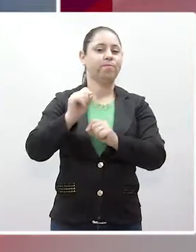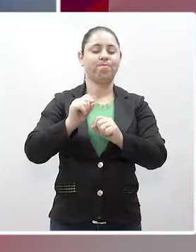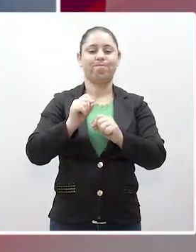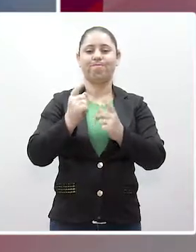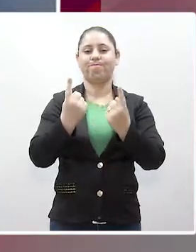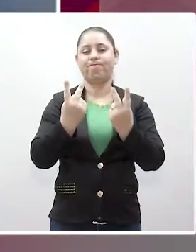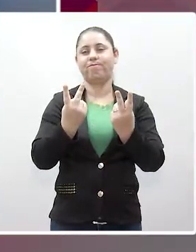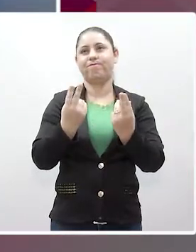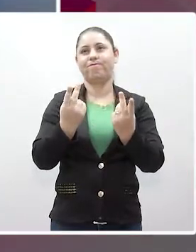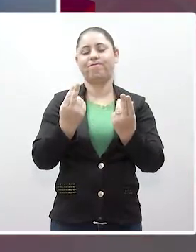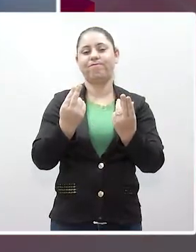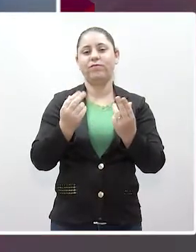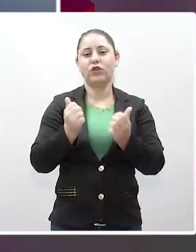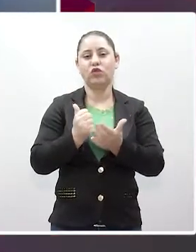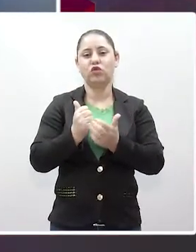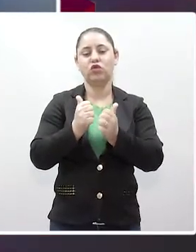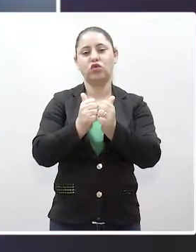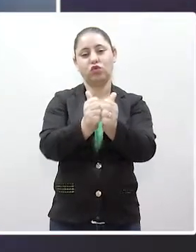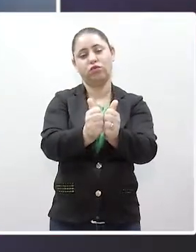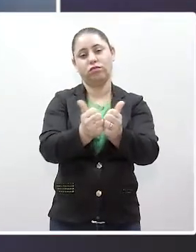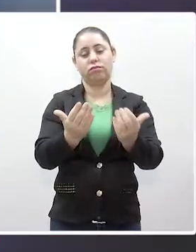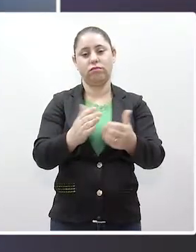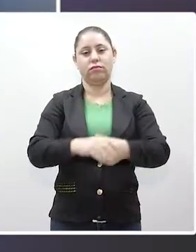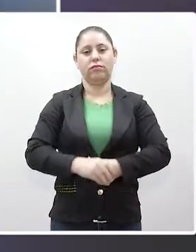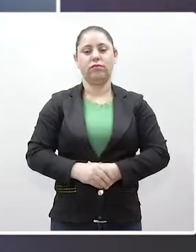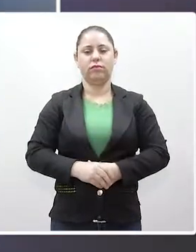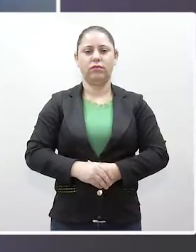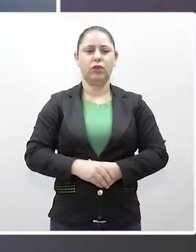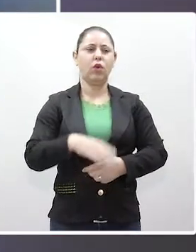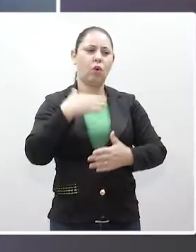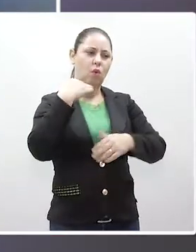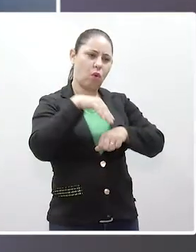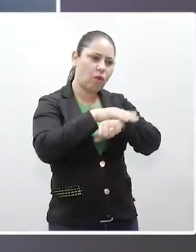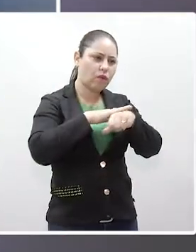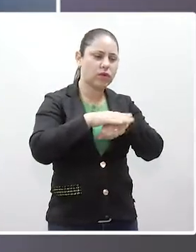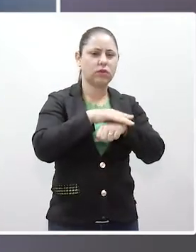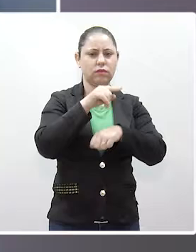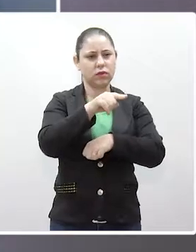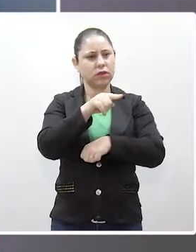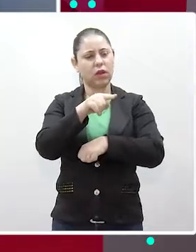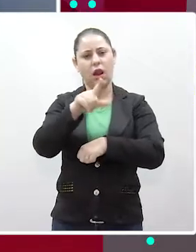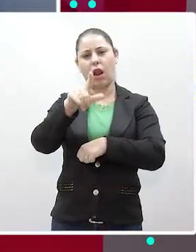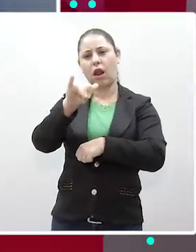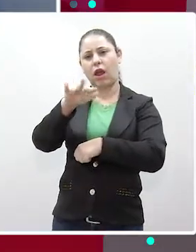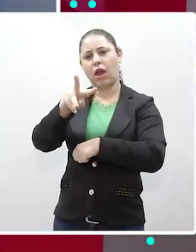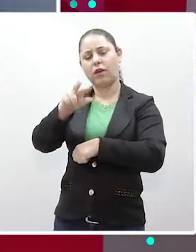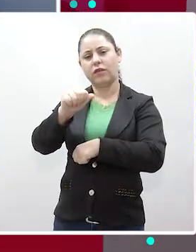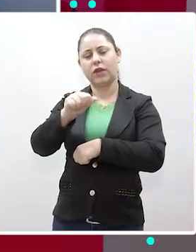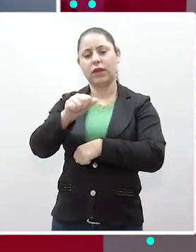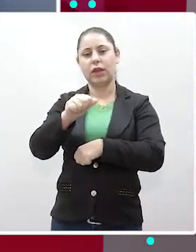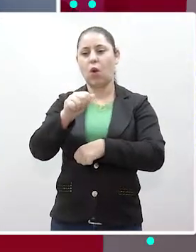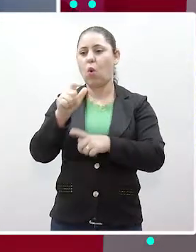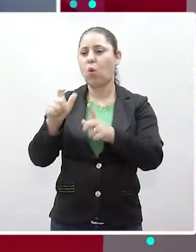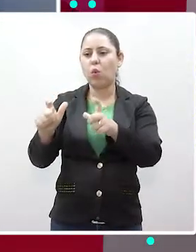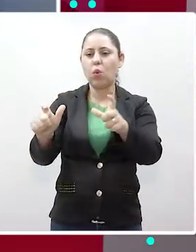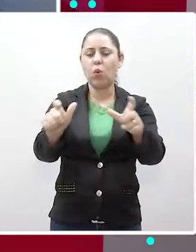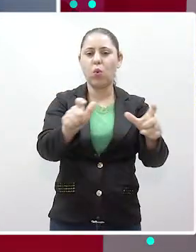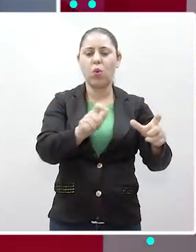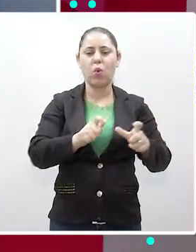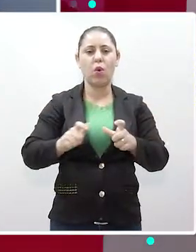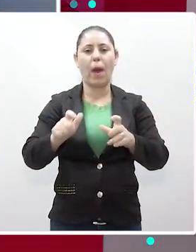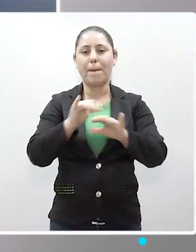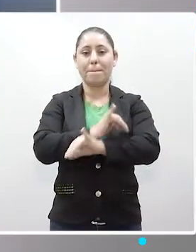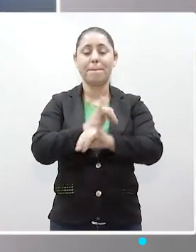elas andam juntas, né? Eu argumentei aqui contigo, com a Lívia, né? E em todo espaço que eu tive acesso de